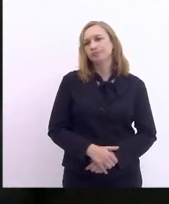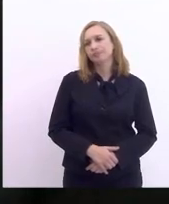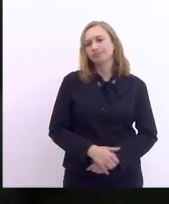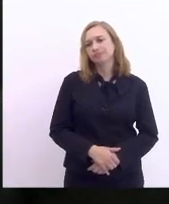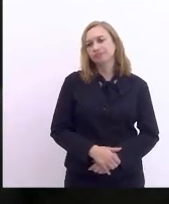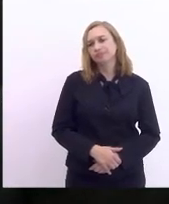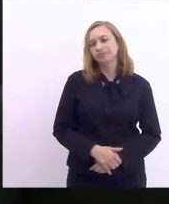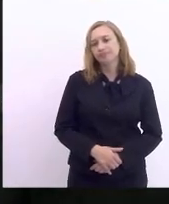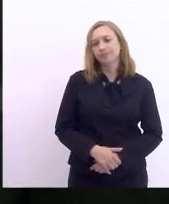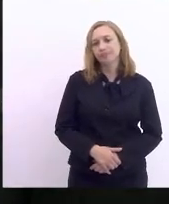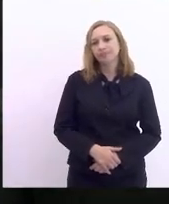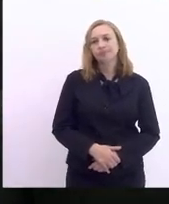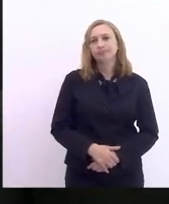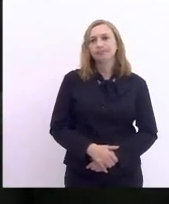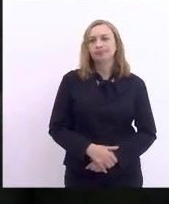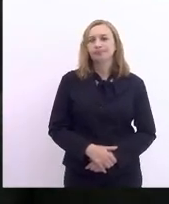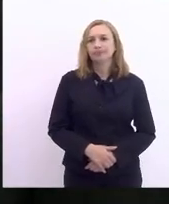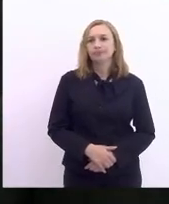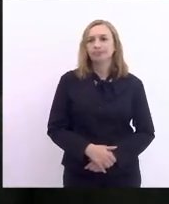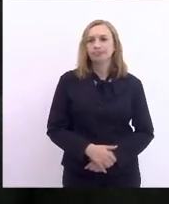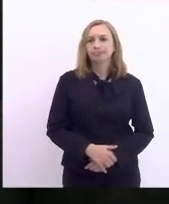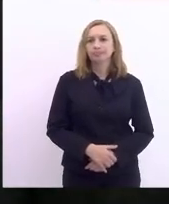E aí